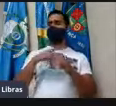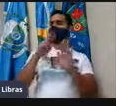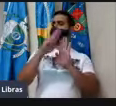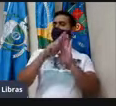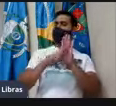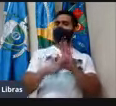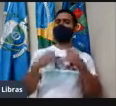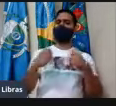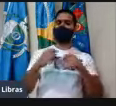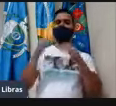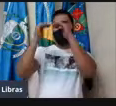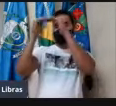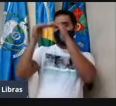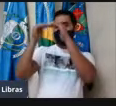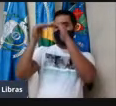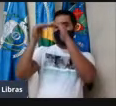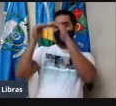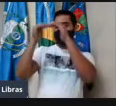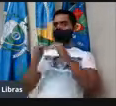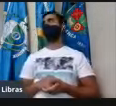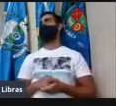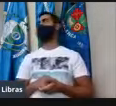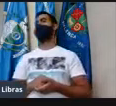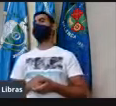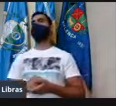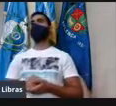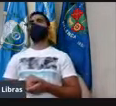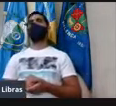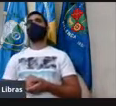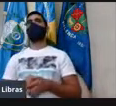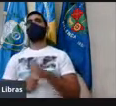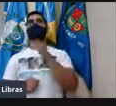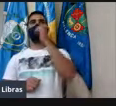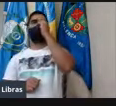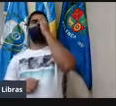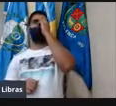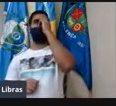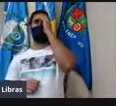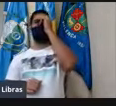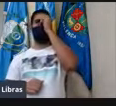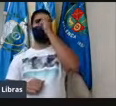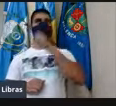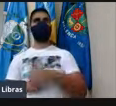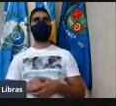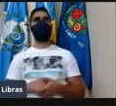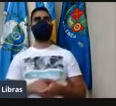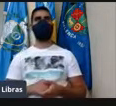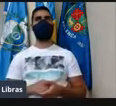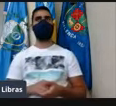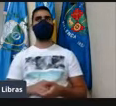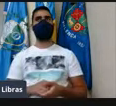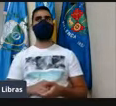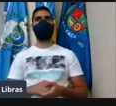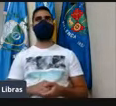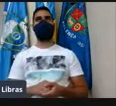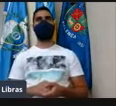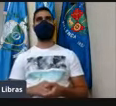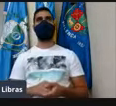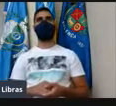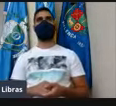um direcionamento na palavra do diretor da Prev. Por gentileza, a resposta do vereador Celcinho. Olha só,